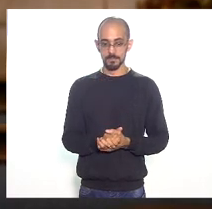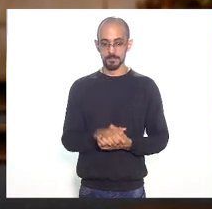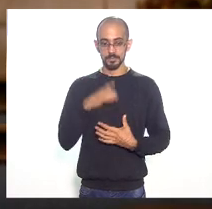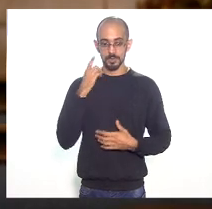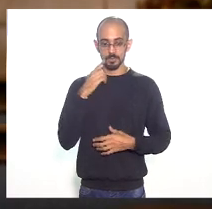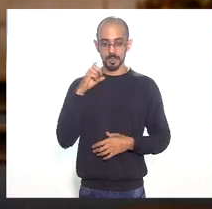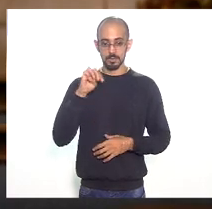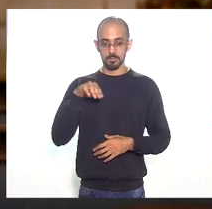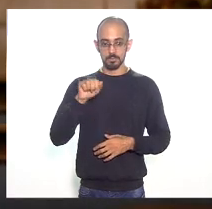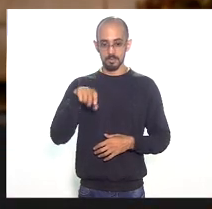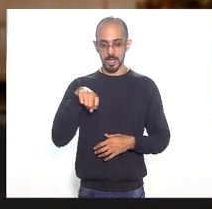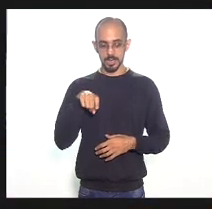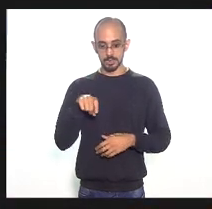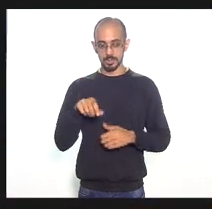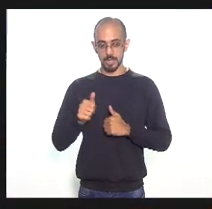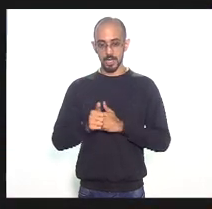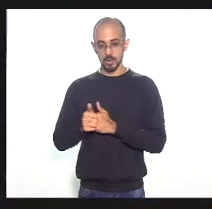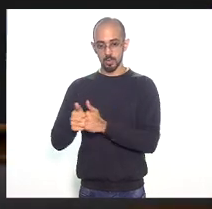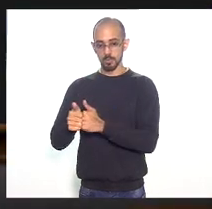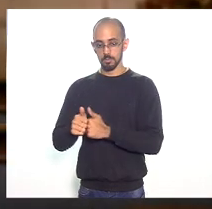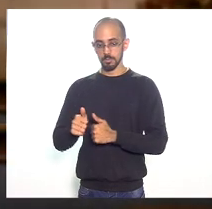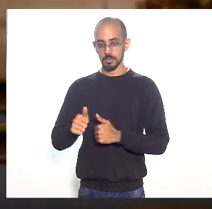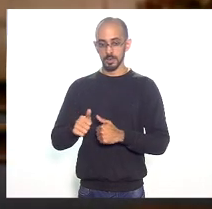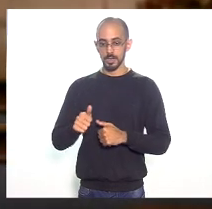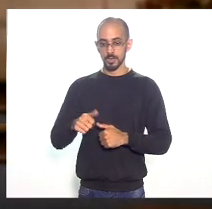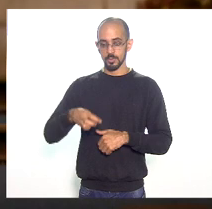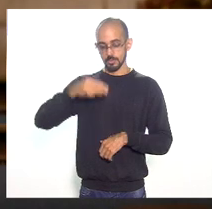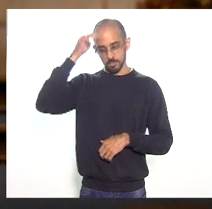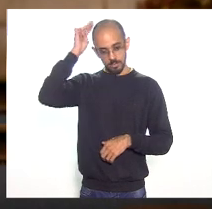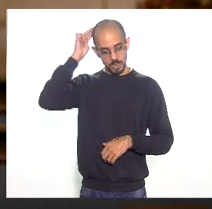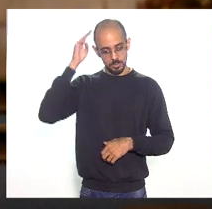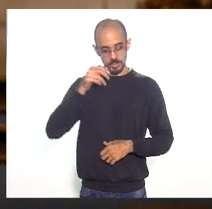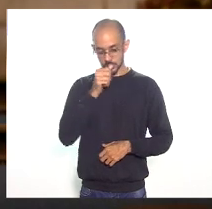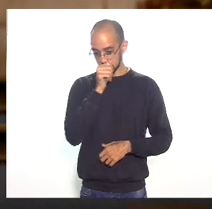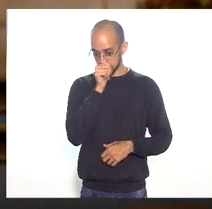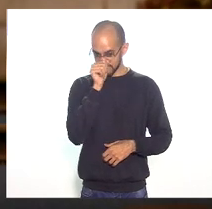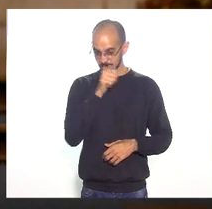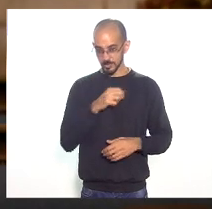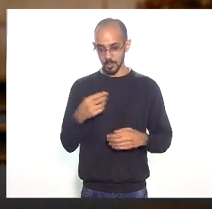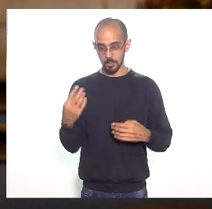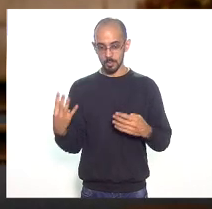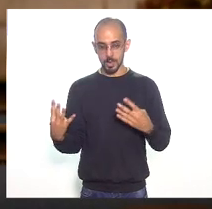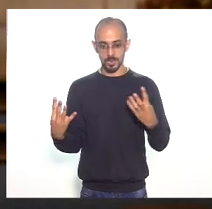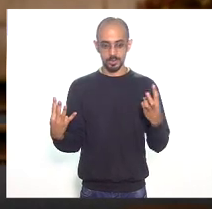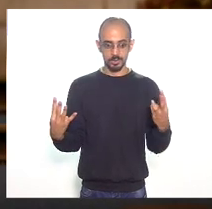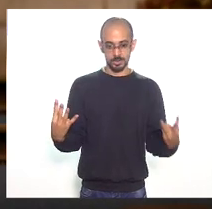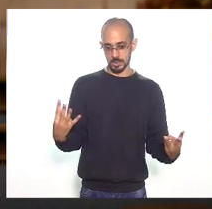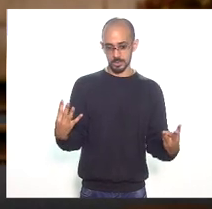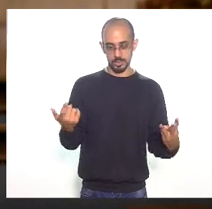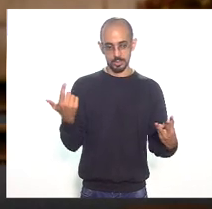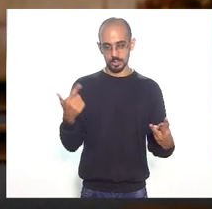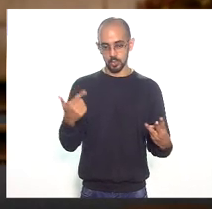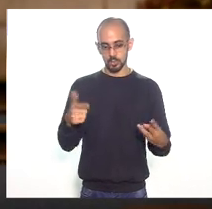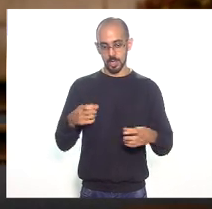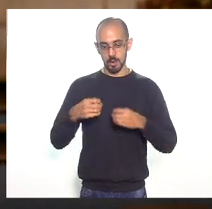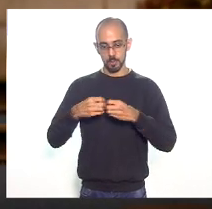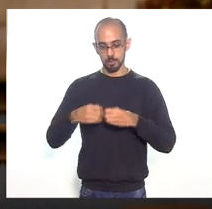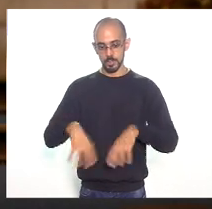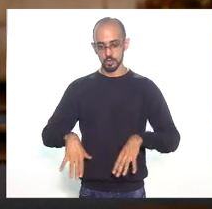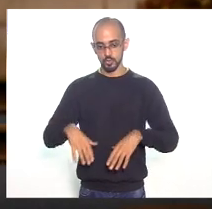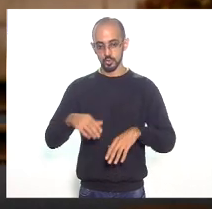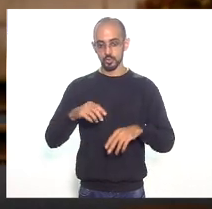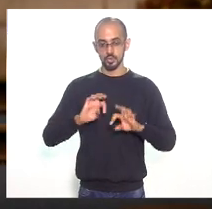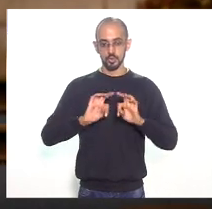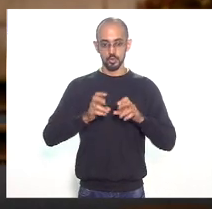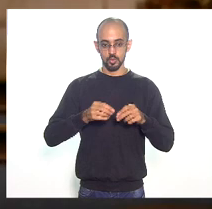O relator, Sr. Presidente. Quatro a três. Sem prejuízo de discutirmos essa questão que o Luiz Paulo